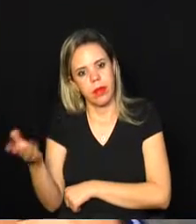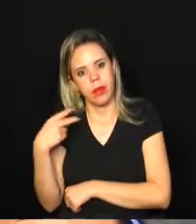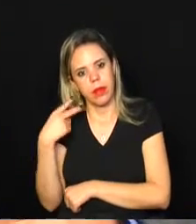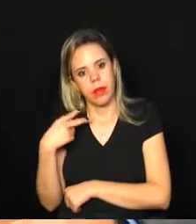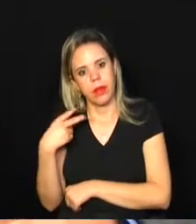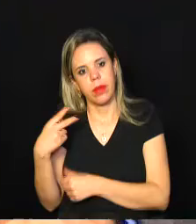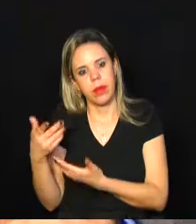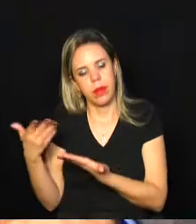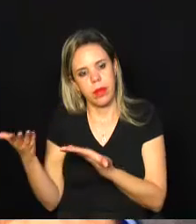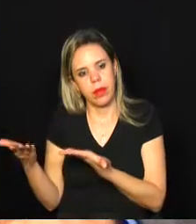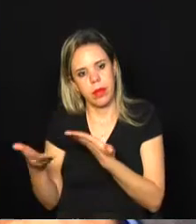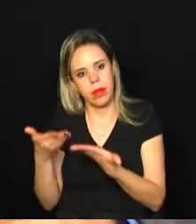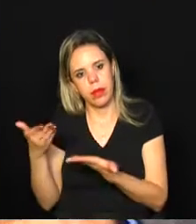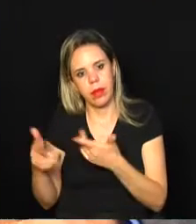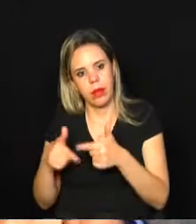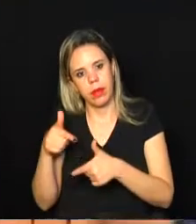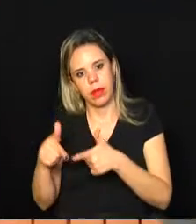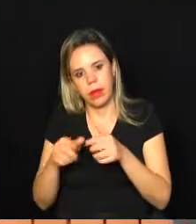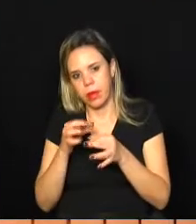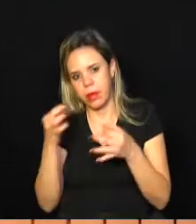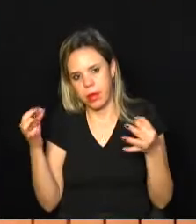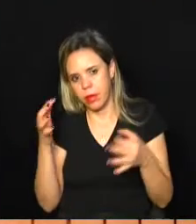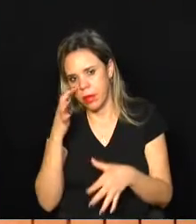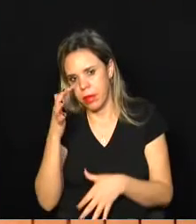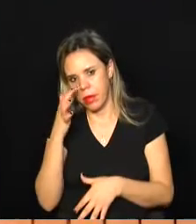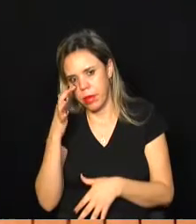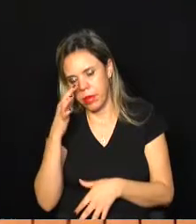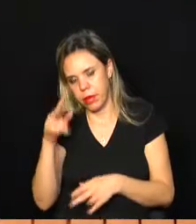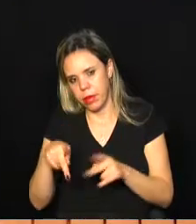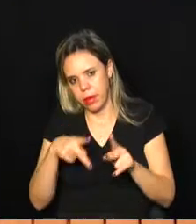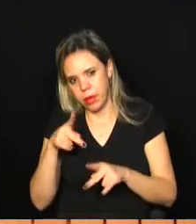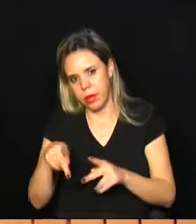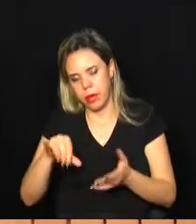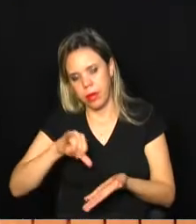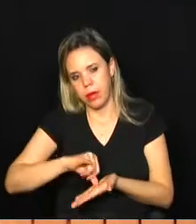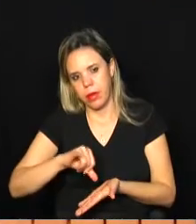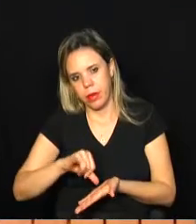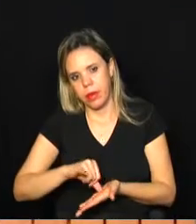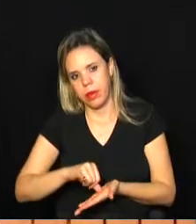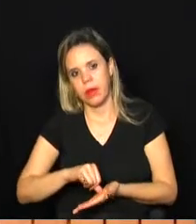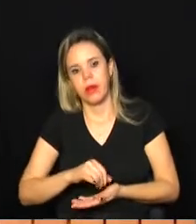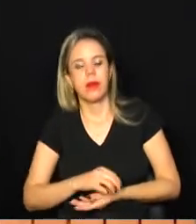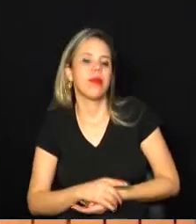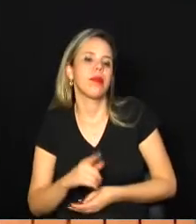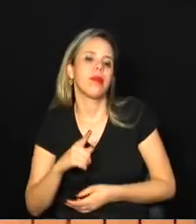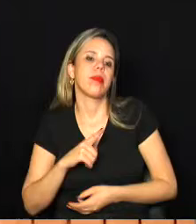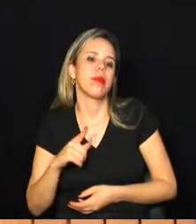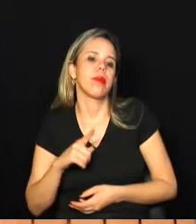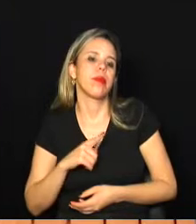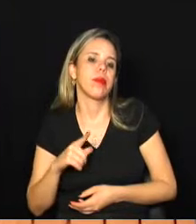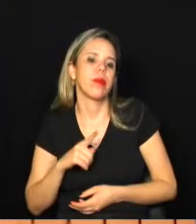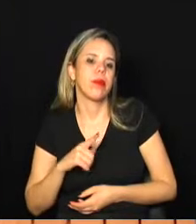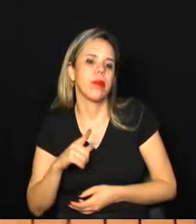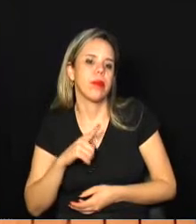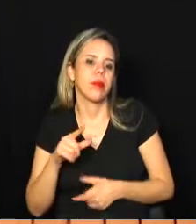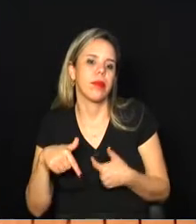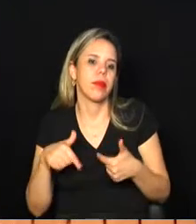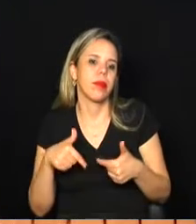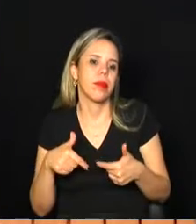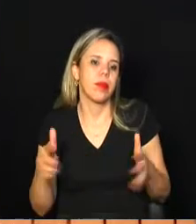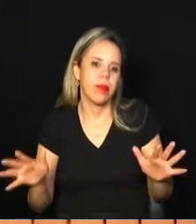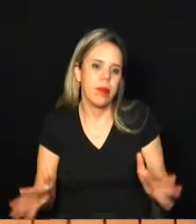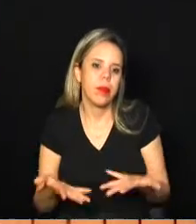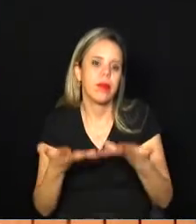acelerador pelo trabalho que o senhor faz fazendo com que a população da região central tenha o trabalho